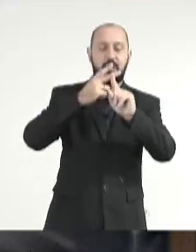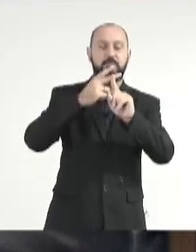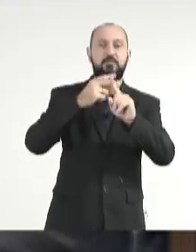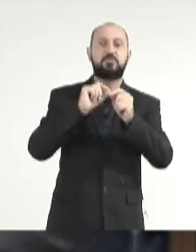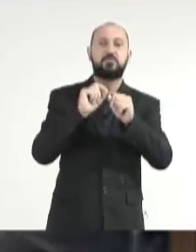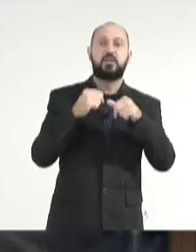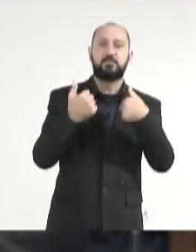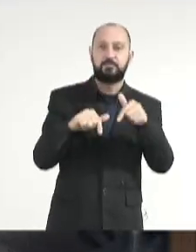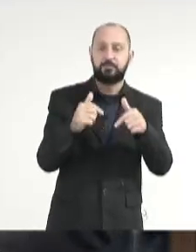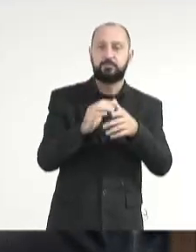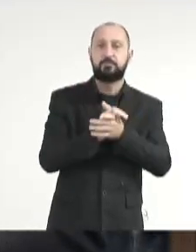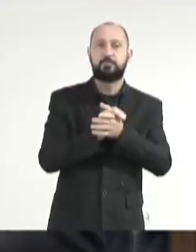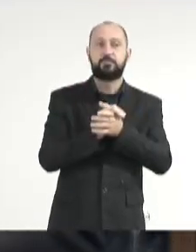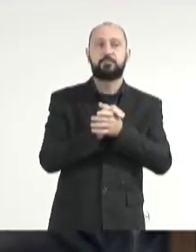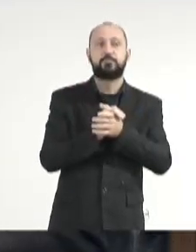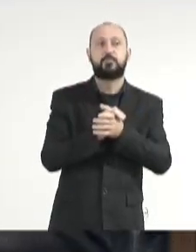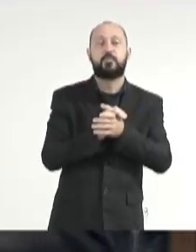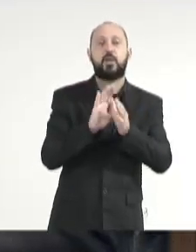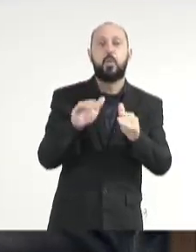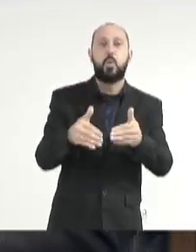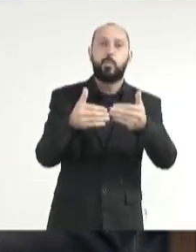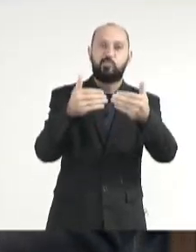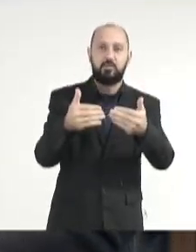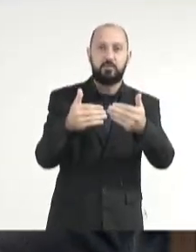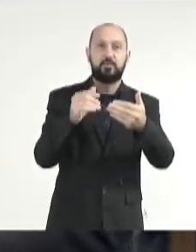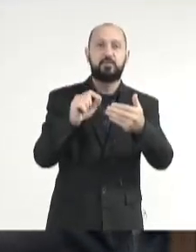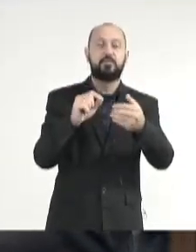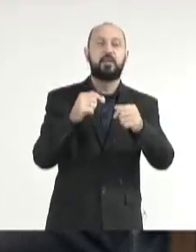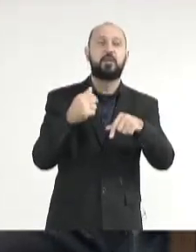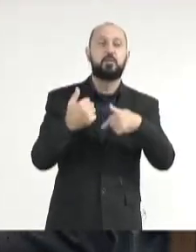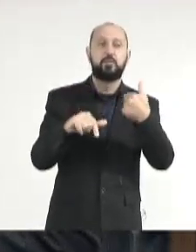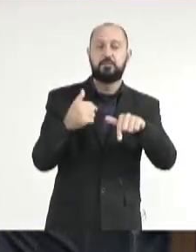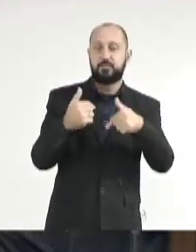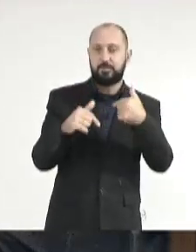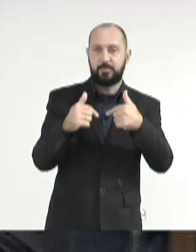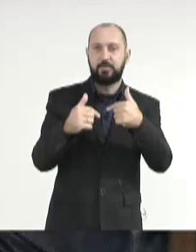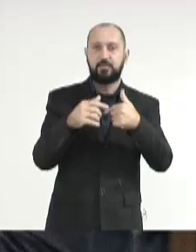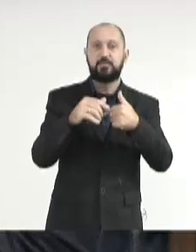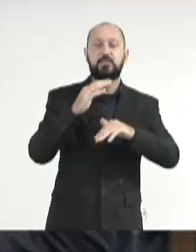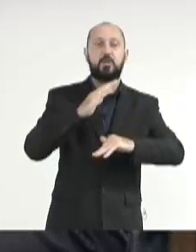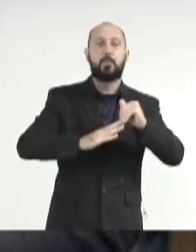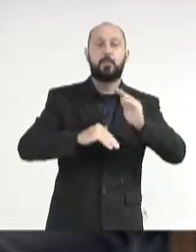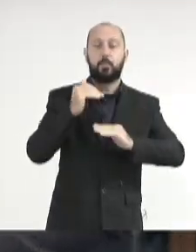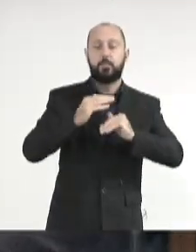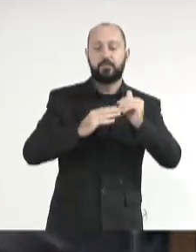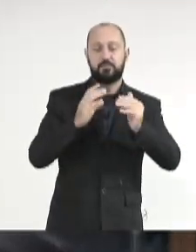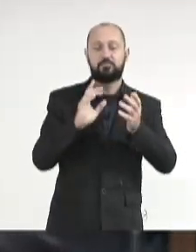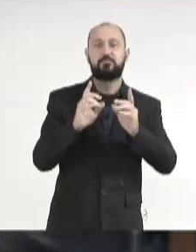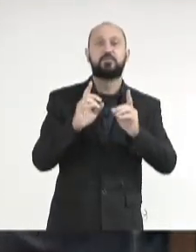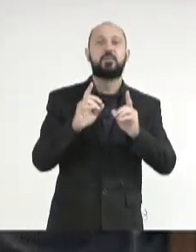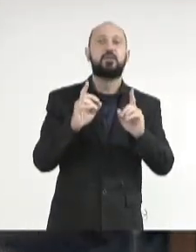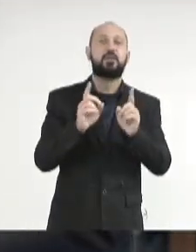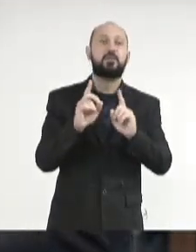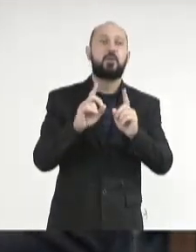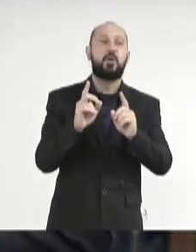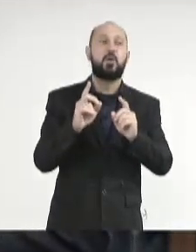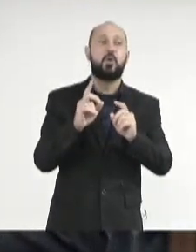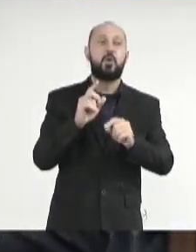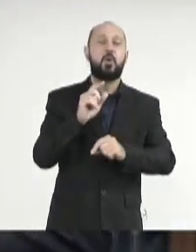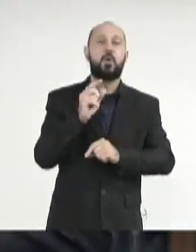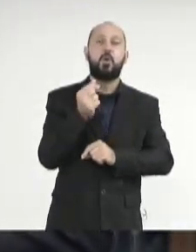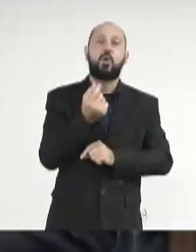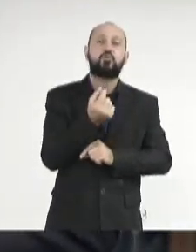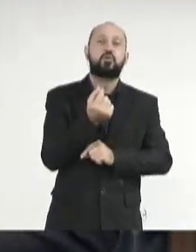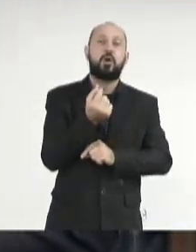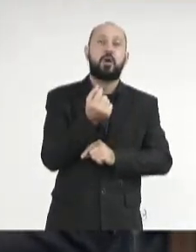de produtividade que está diretamente relacionado à produtividade desse agente comunitário de saúde. Não é um recurso que vai